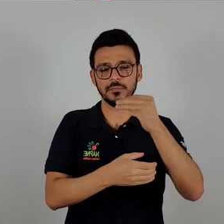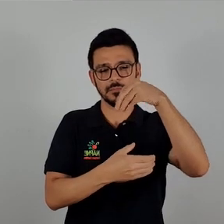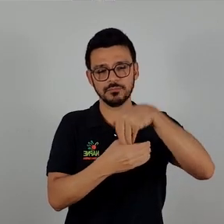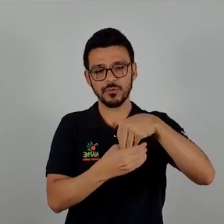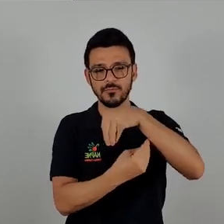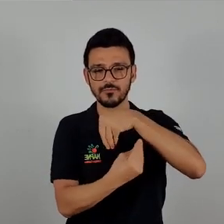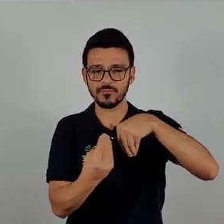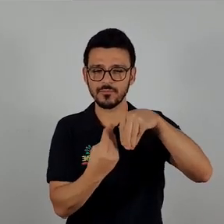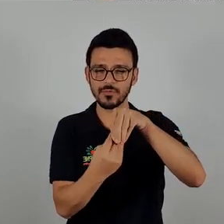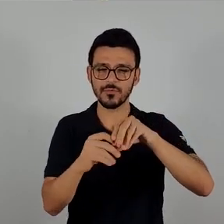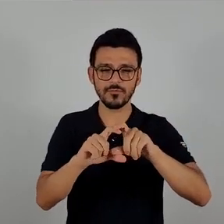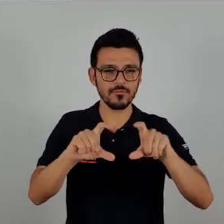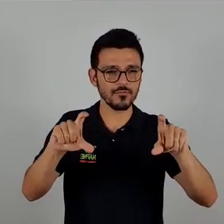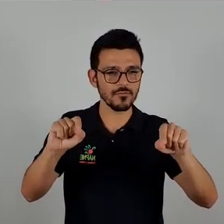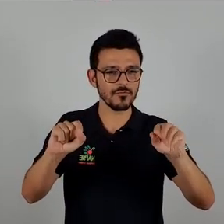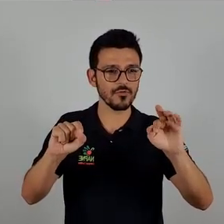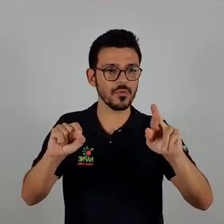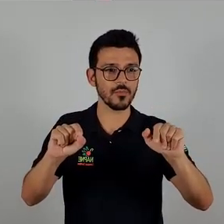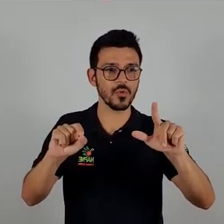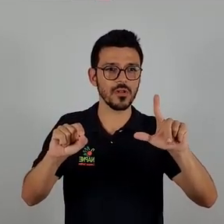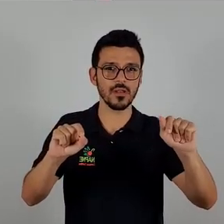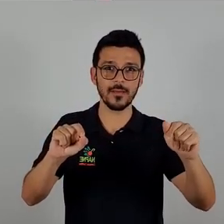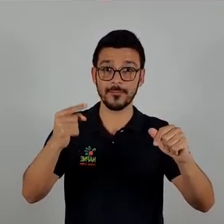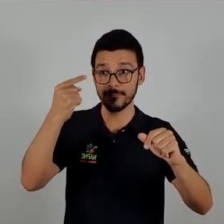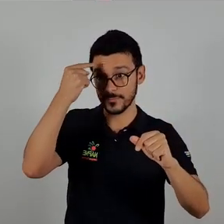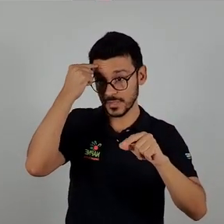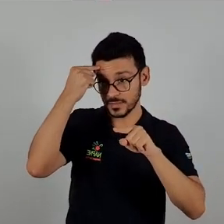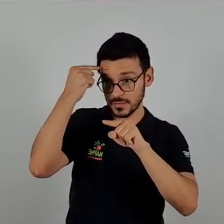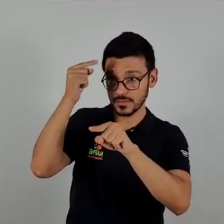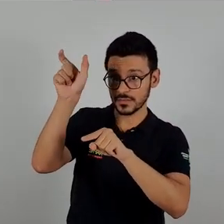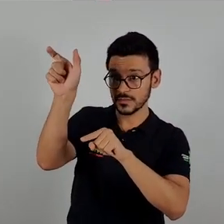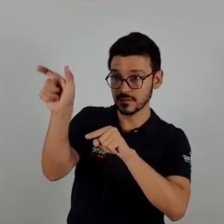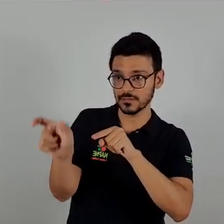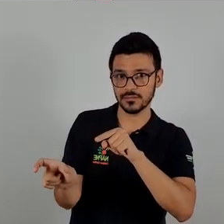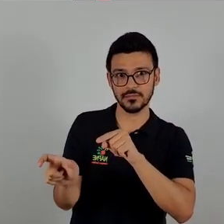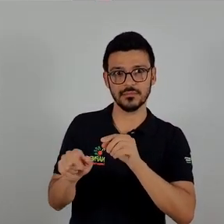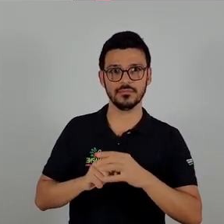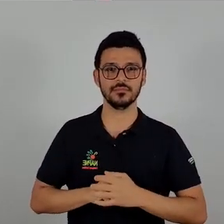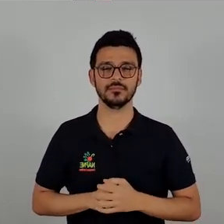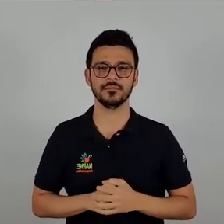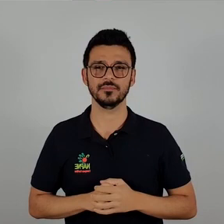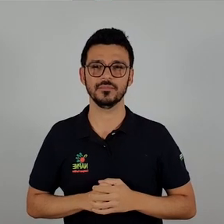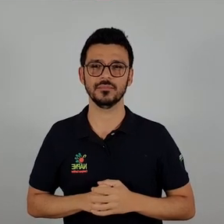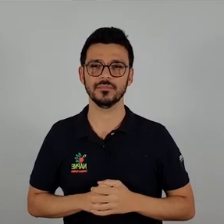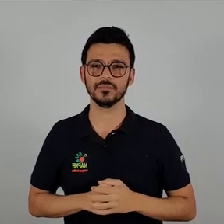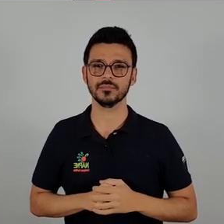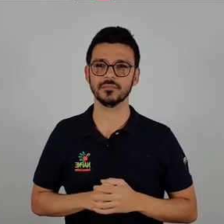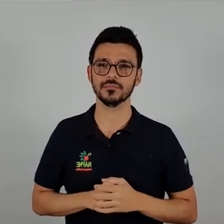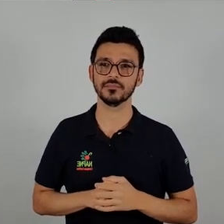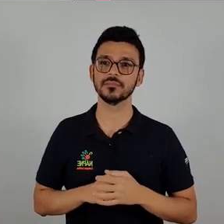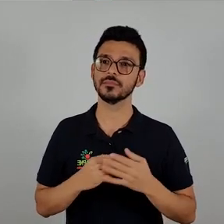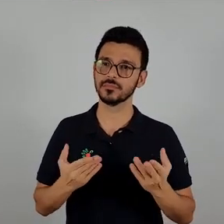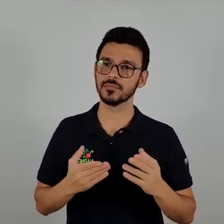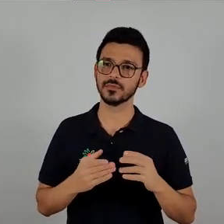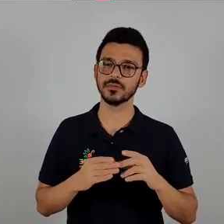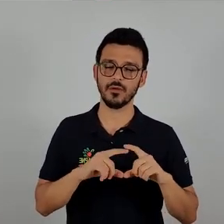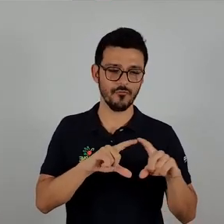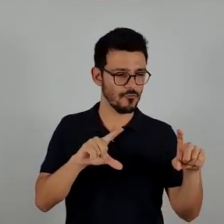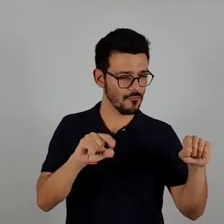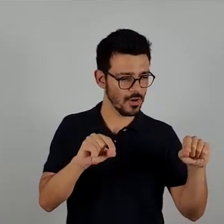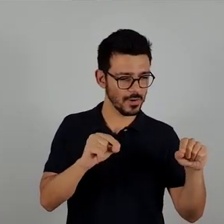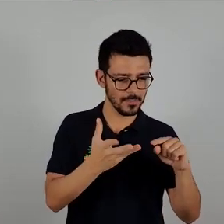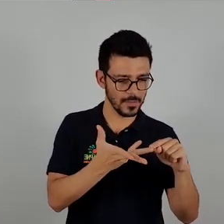Entende? A fórmula tem que obrigatoriamente pensar no paciente e não na queixa do paciente. Então eu tomo um chá